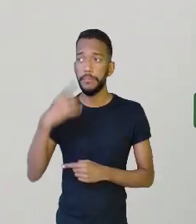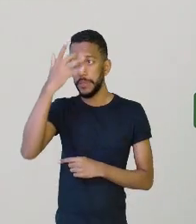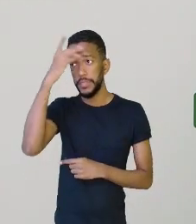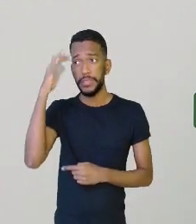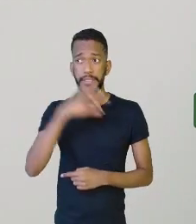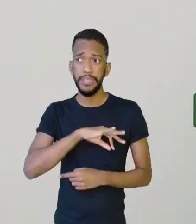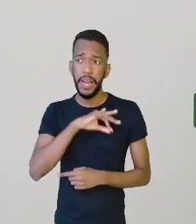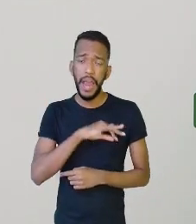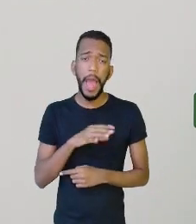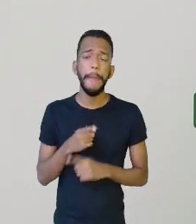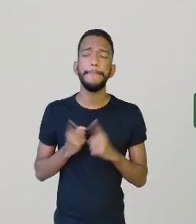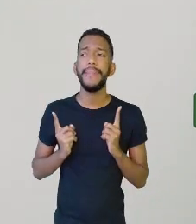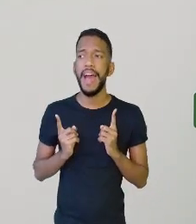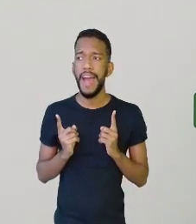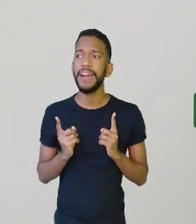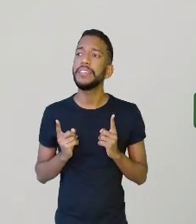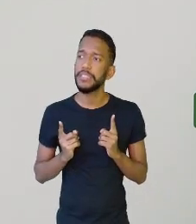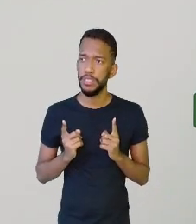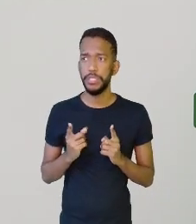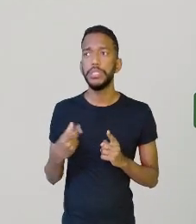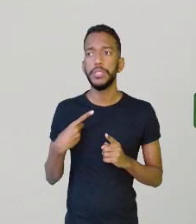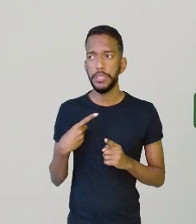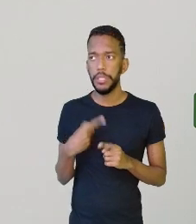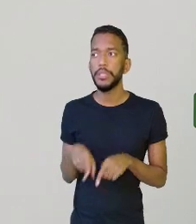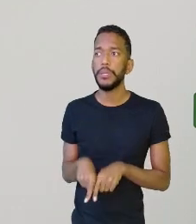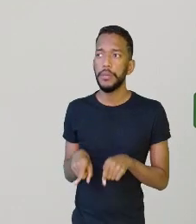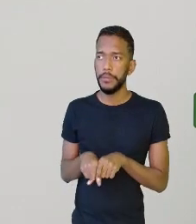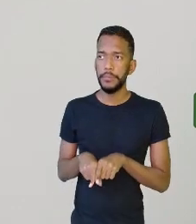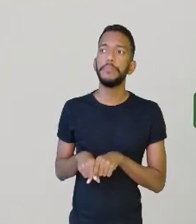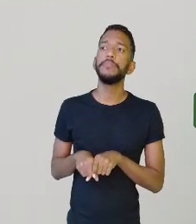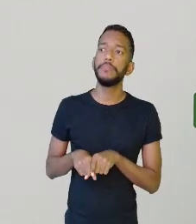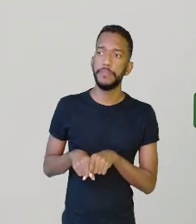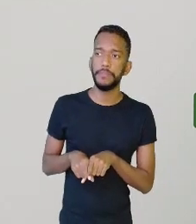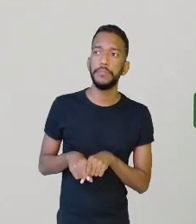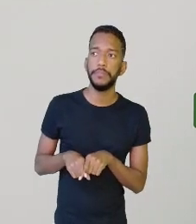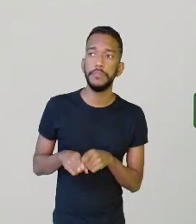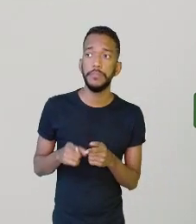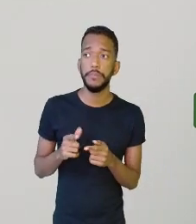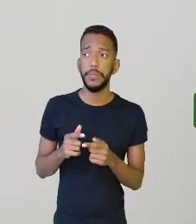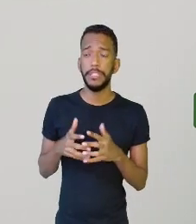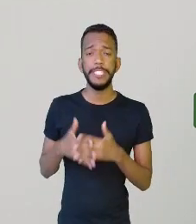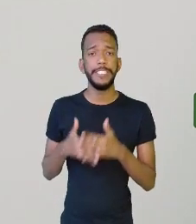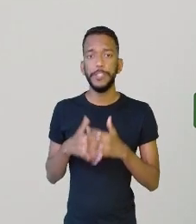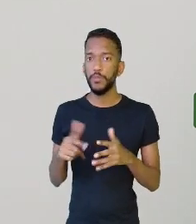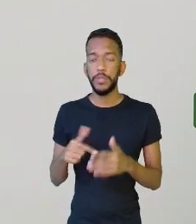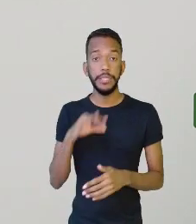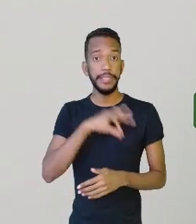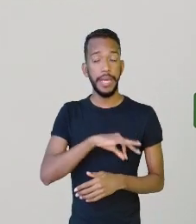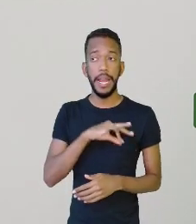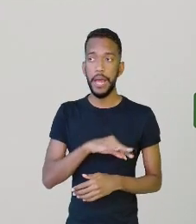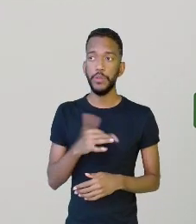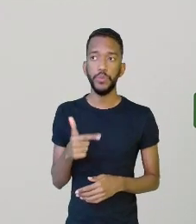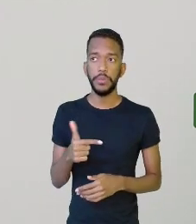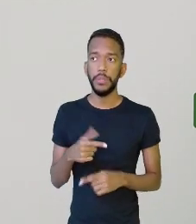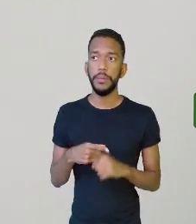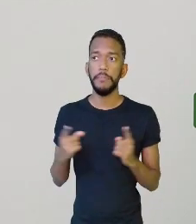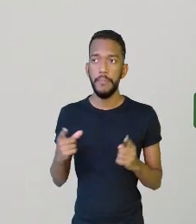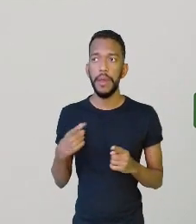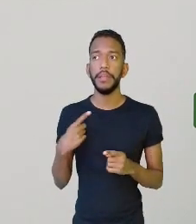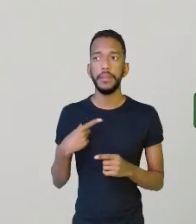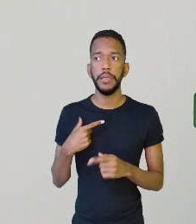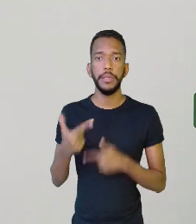assalariado, mas também trazendo uma condição muito complicada. Eles não tinham salário, mas eles trabalhavam em troca